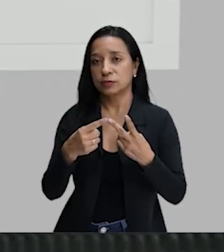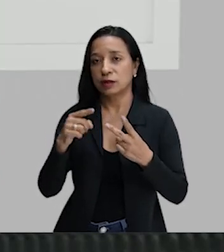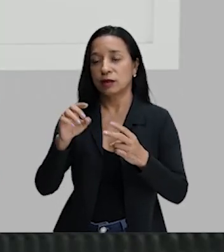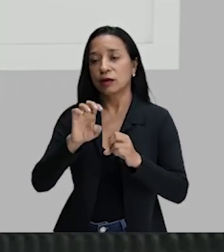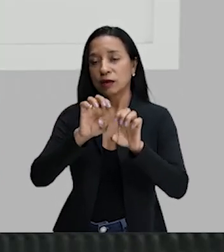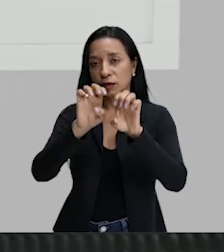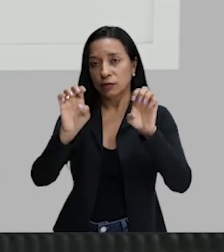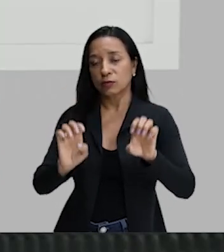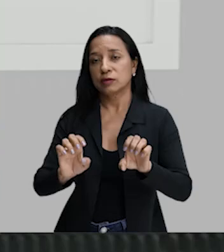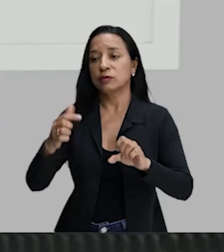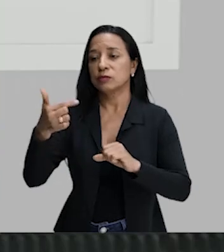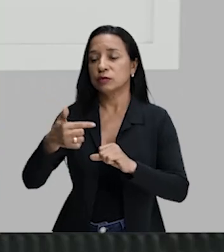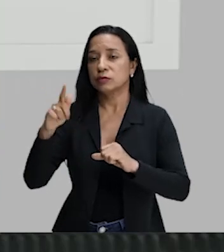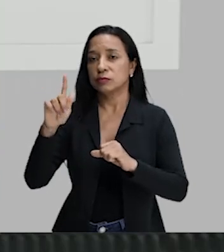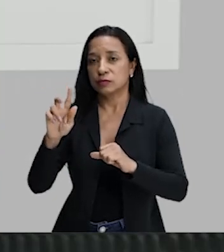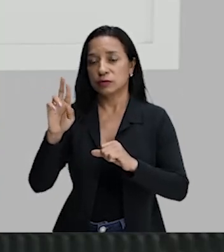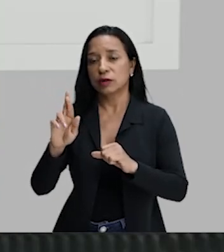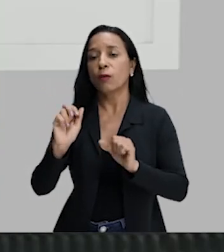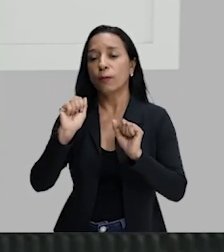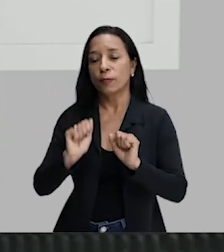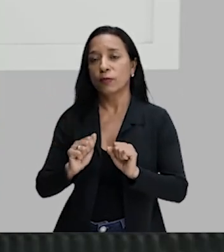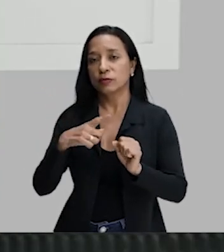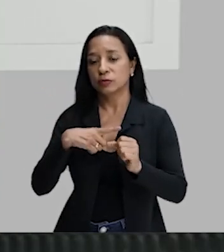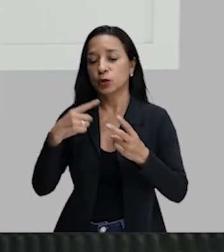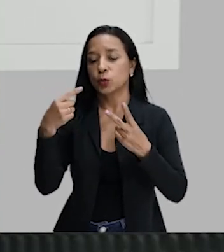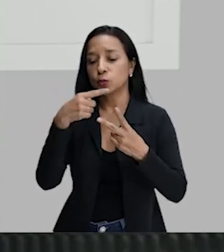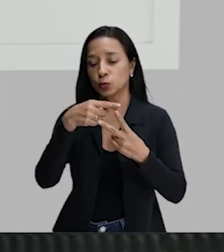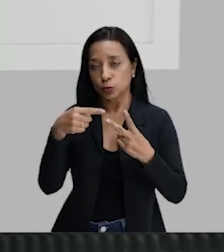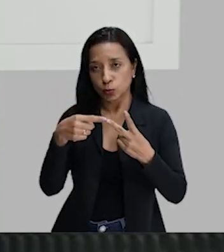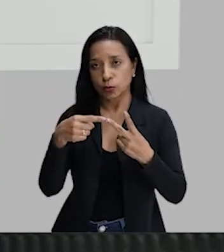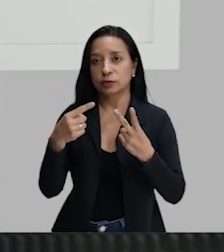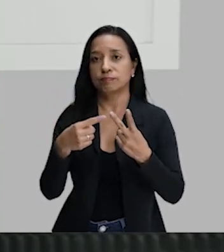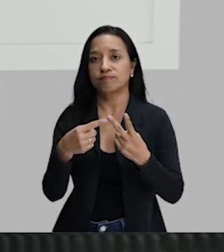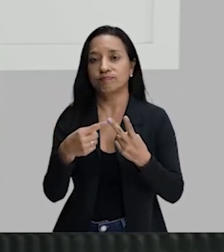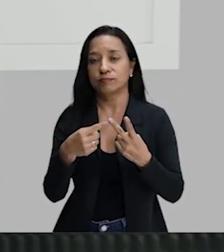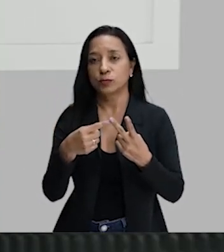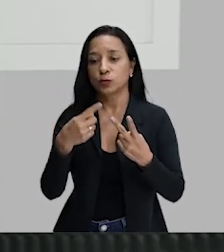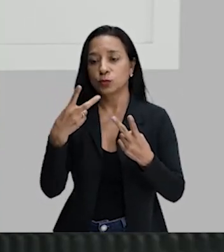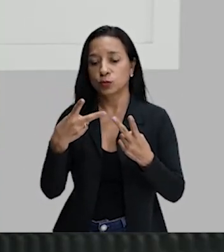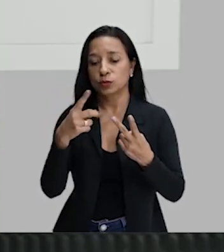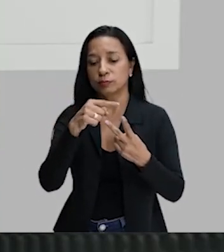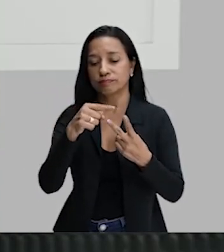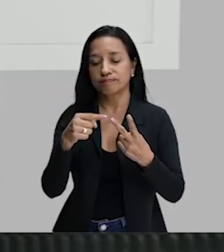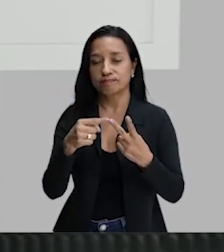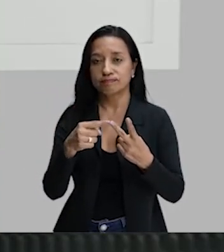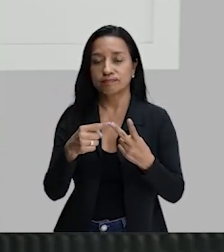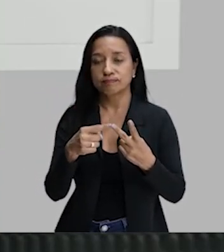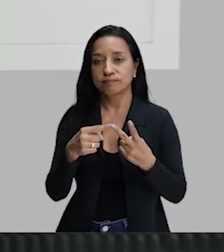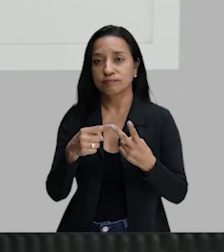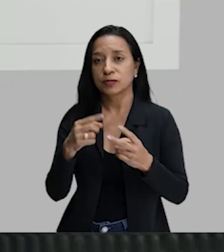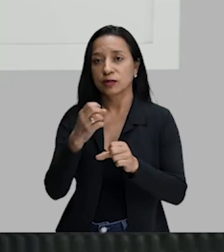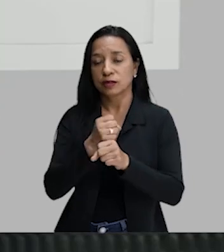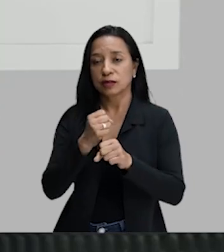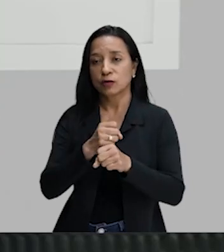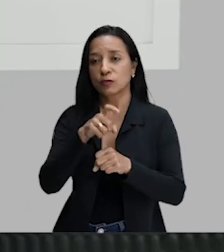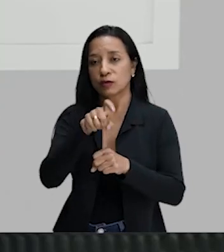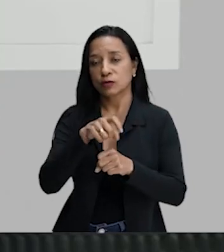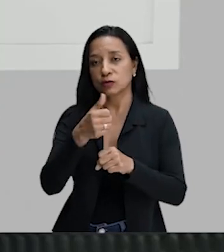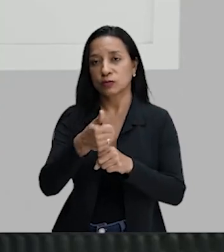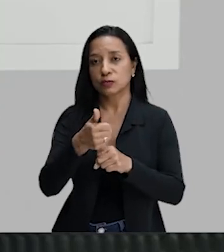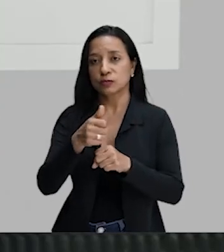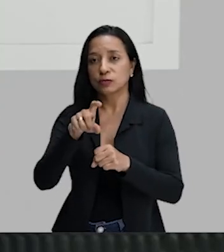pode ter até duas raízes. Pode ter até duas raízes. Então, vamos calcular aqui o x1 e o